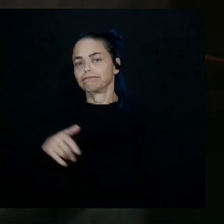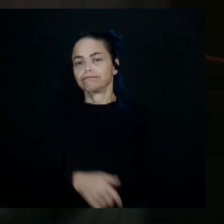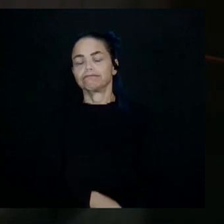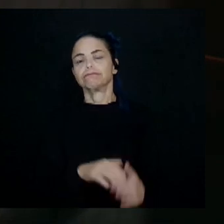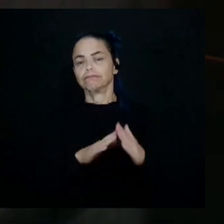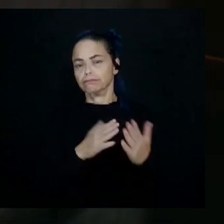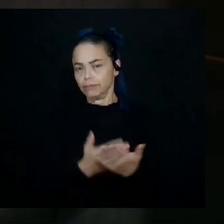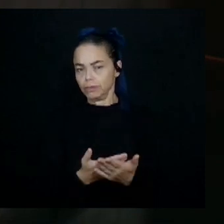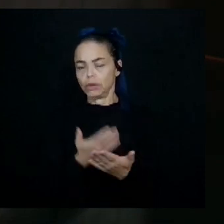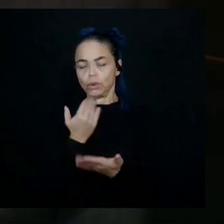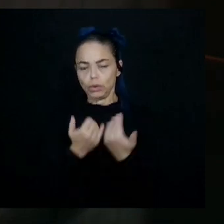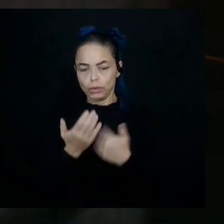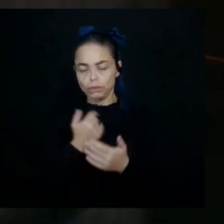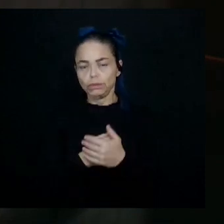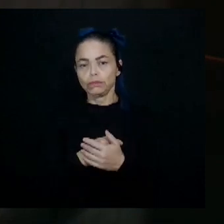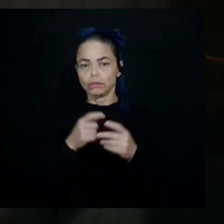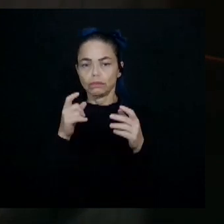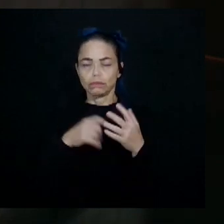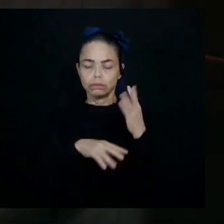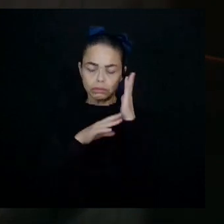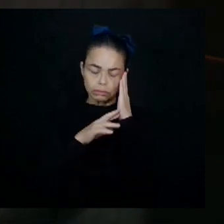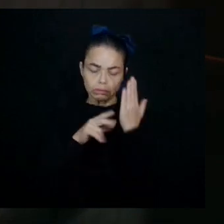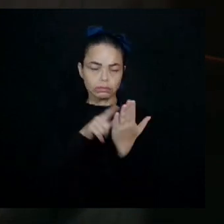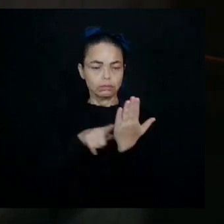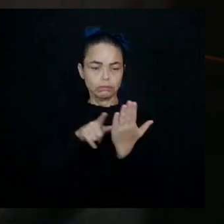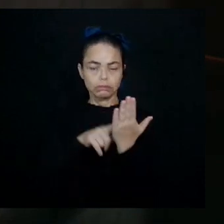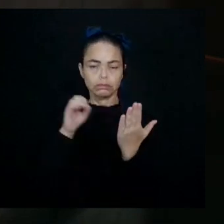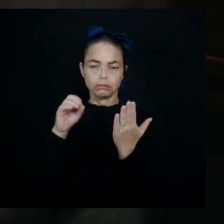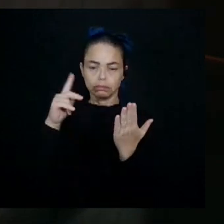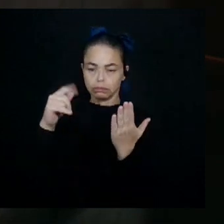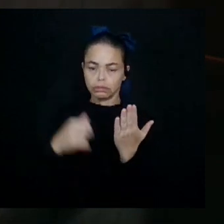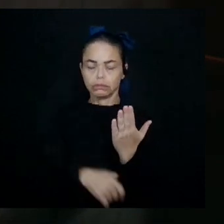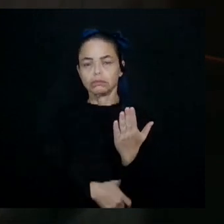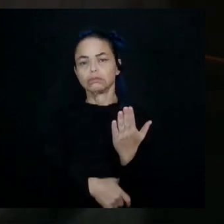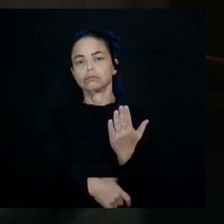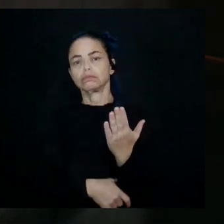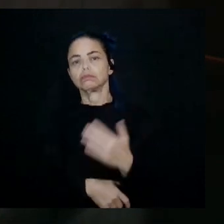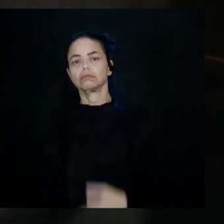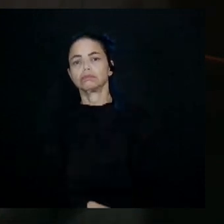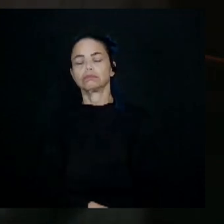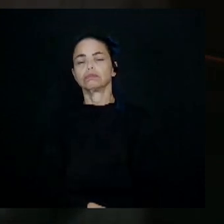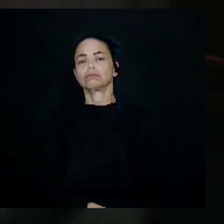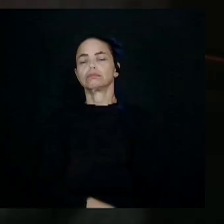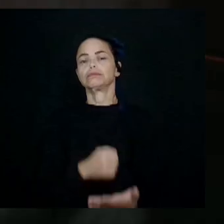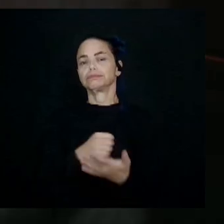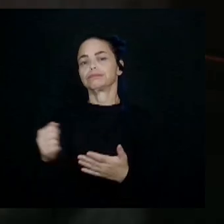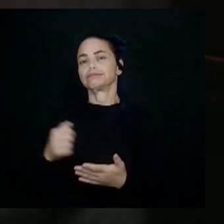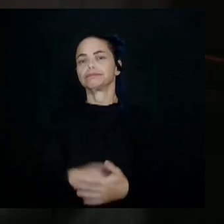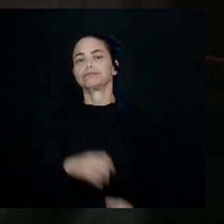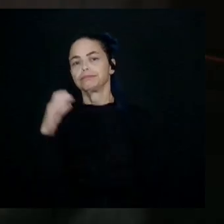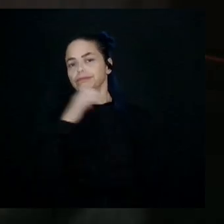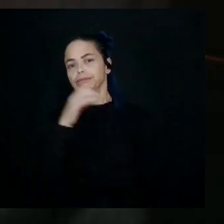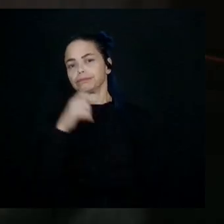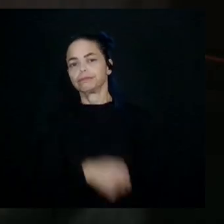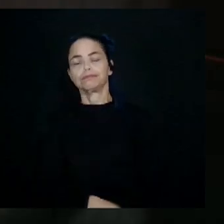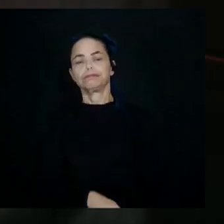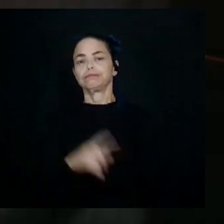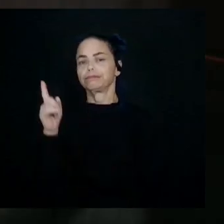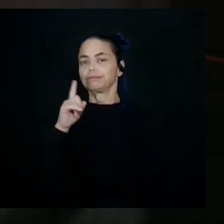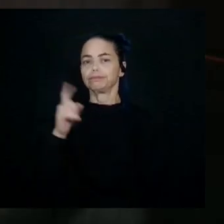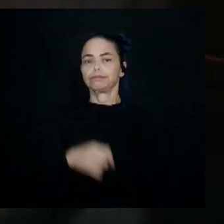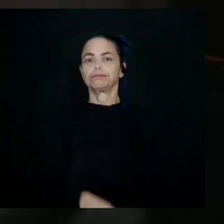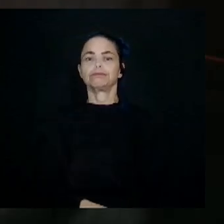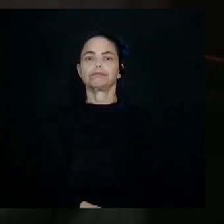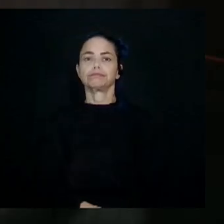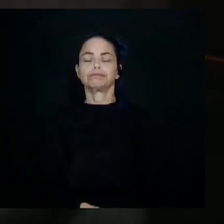tá dormindo, tá com o celular na mão, beleza, tá ótimo. Quando você vê, o tempo passa tão rápido, a sua criança já não é mais criança, e você nem